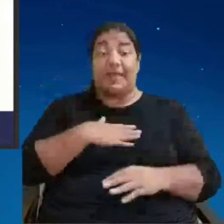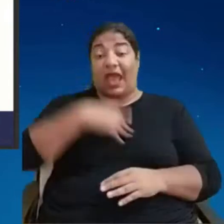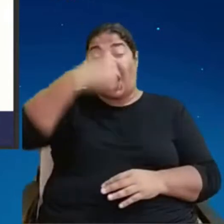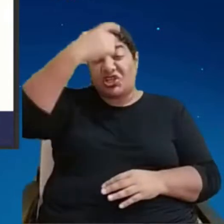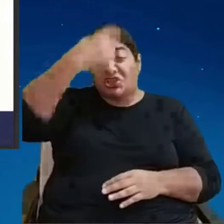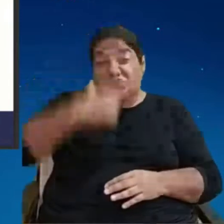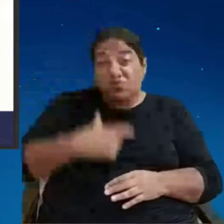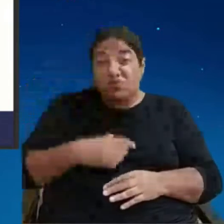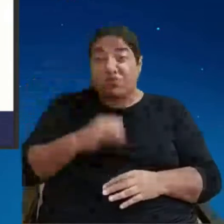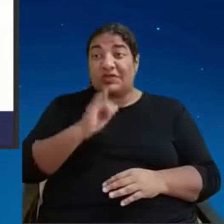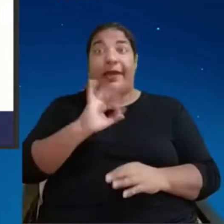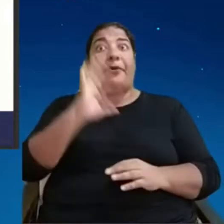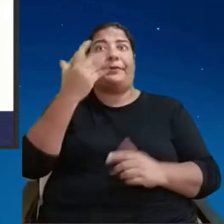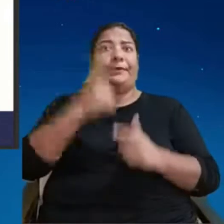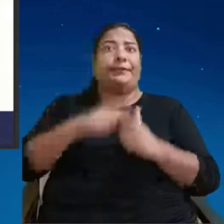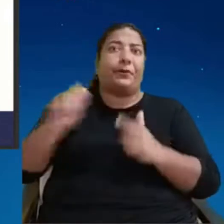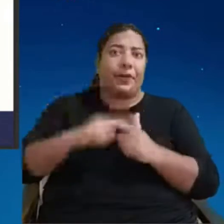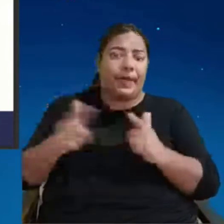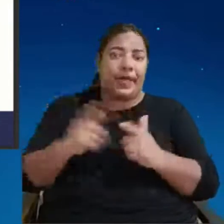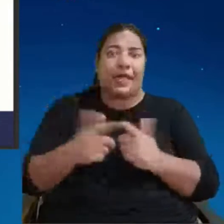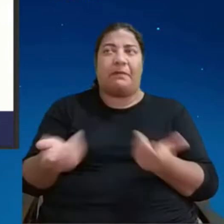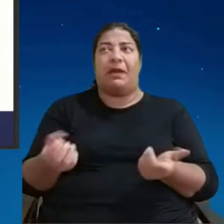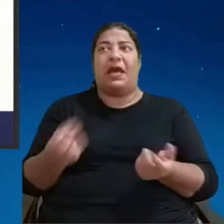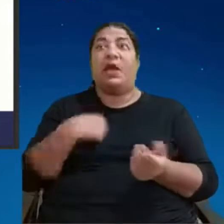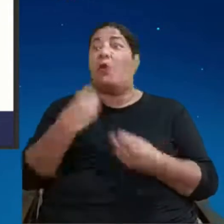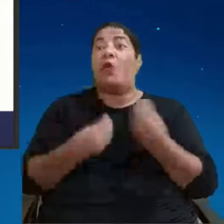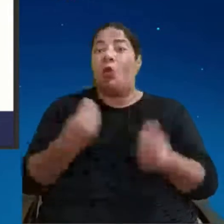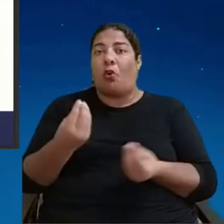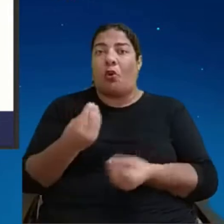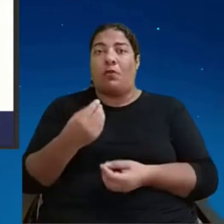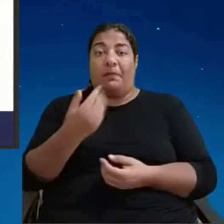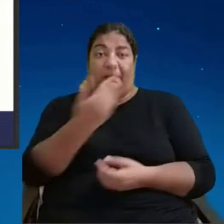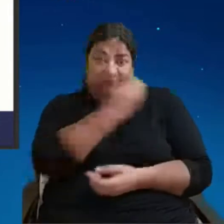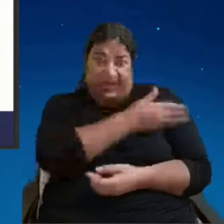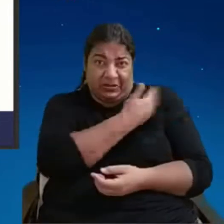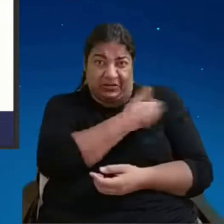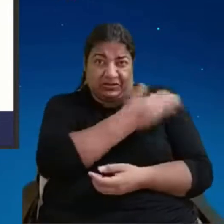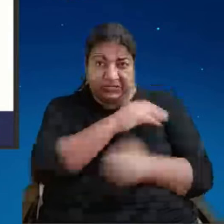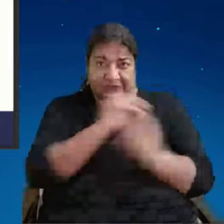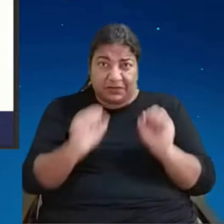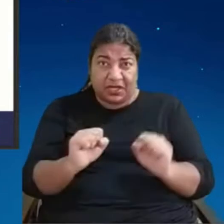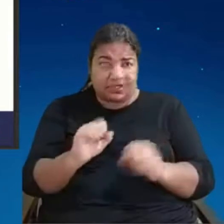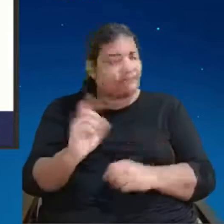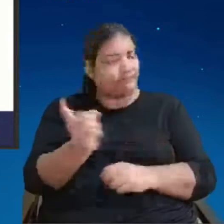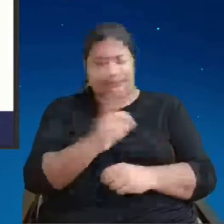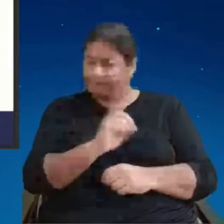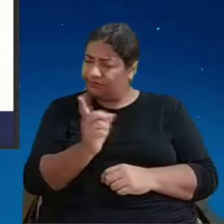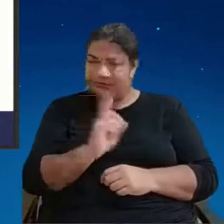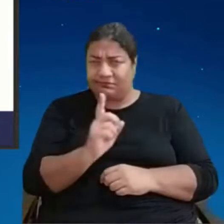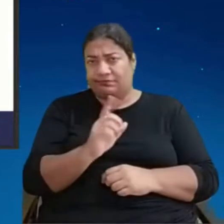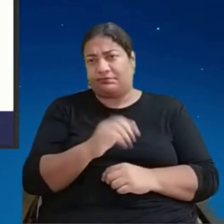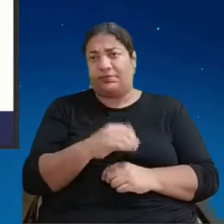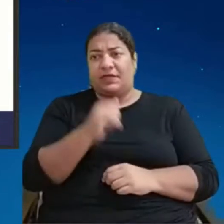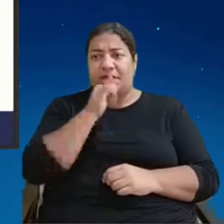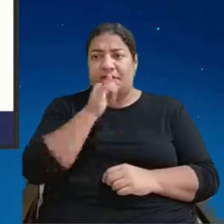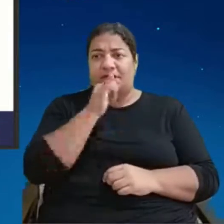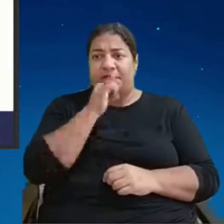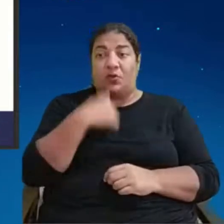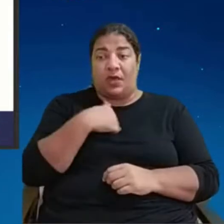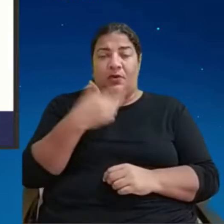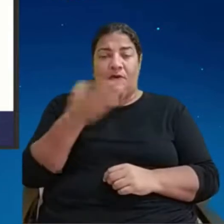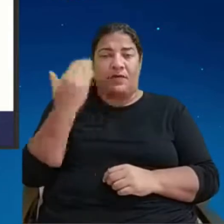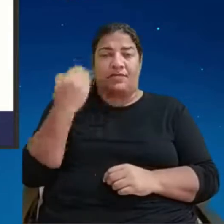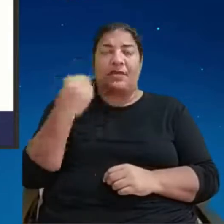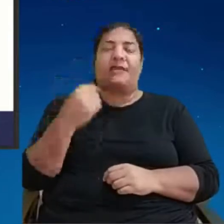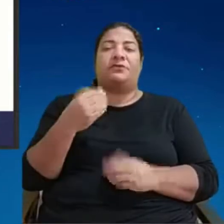diversidade, não ter preconceito, né? Assim, eu fui criada, né, dentro de uma de um estudo, que é a psicanálise, onde a